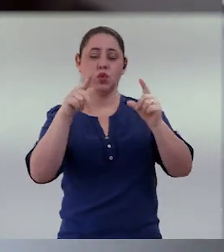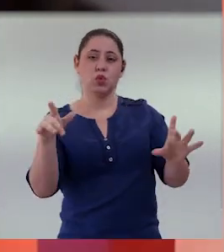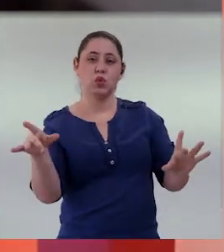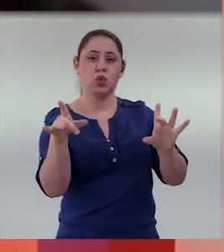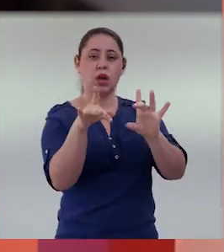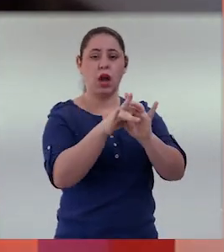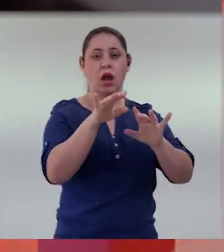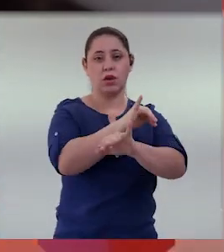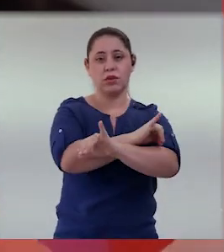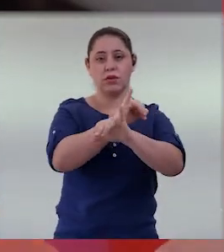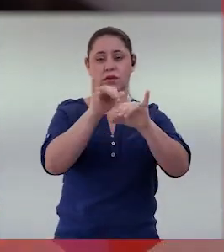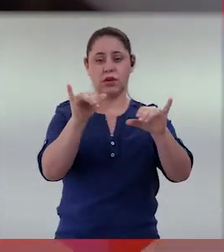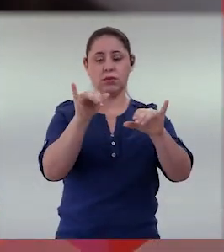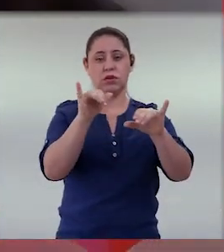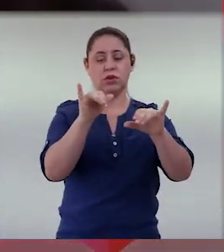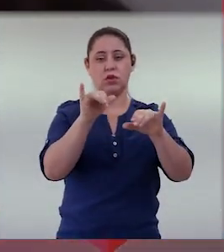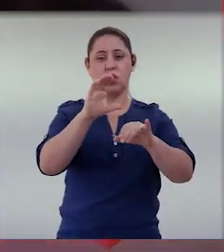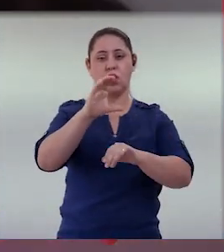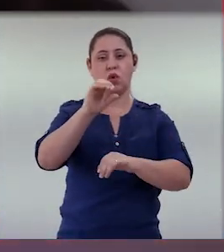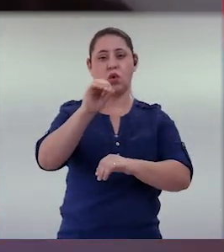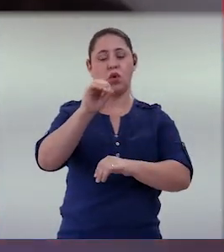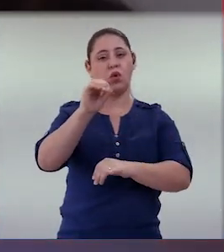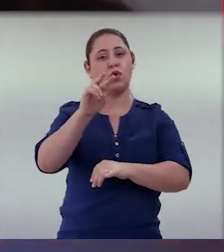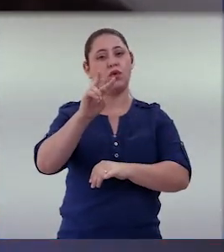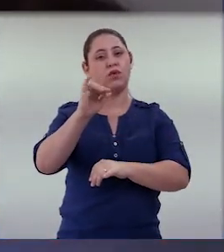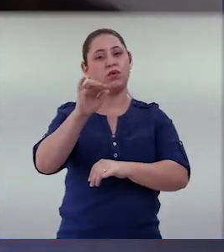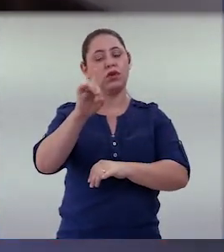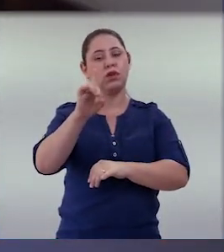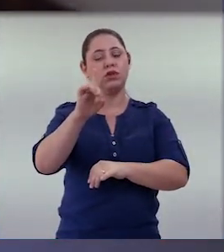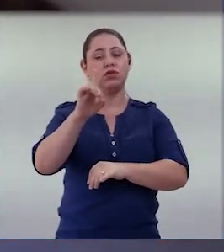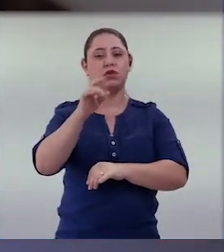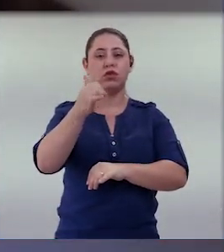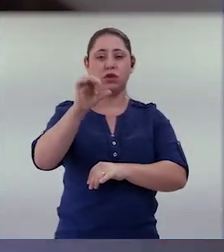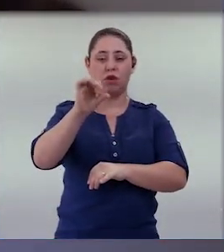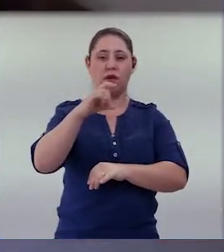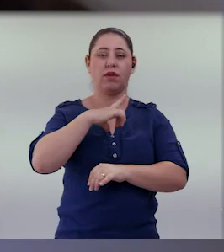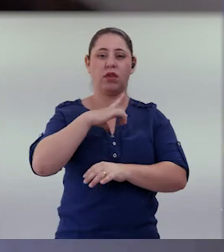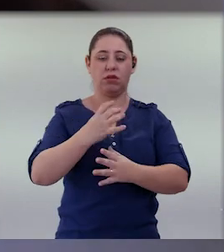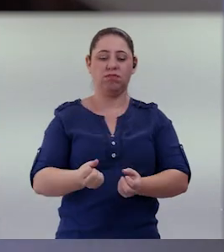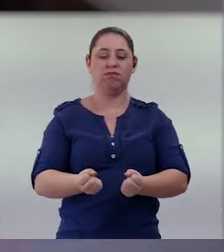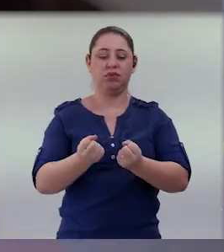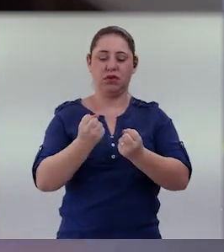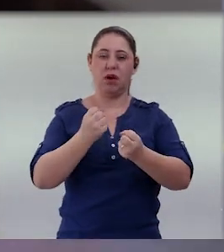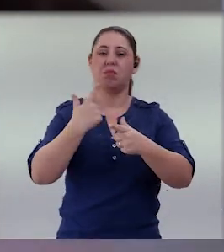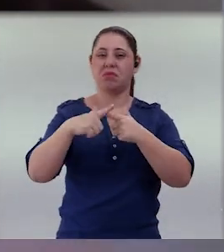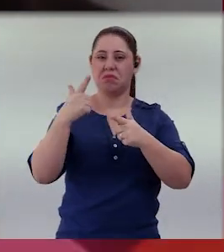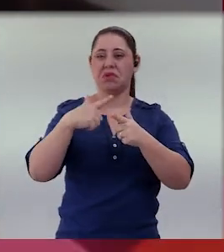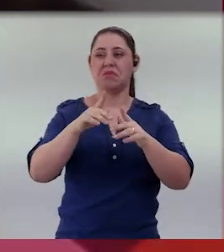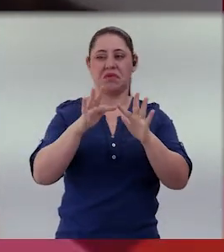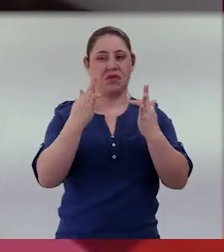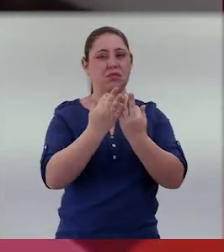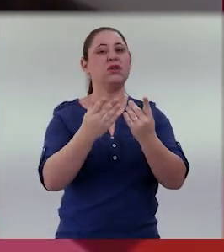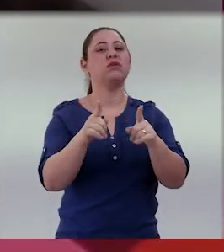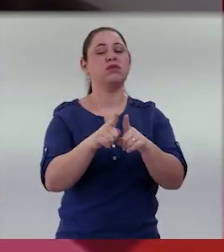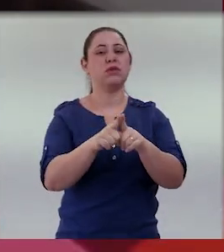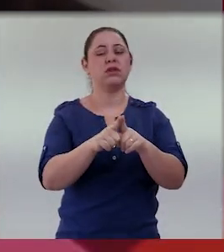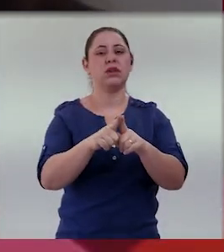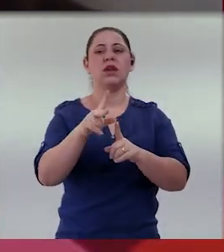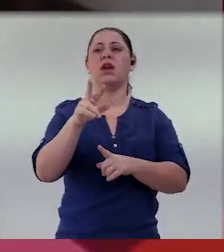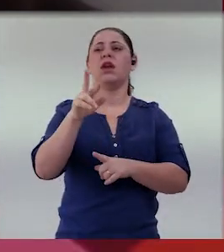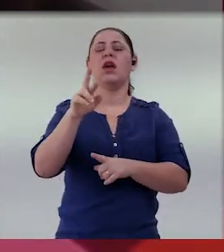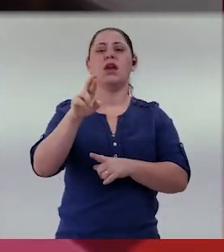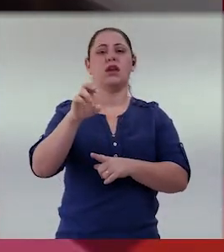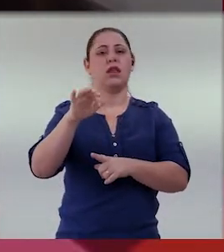né? Tudo isso junto com essa informação da Covid, que trouxe também uma carga muito pesada para as pessoas e para